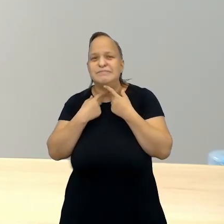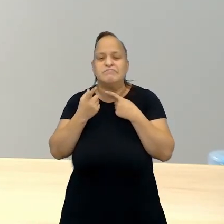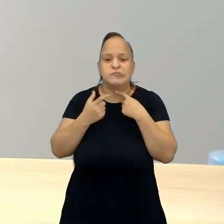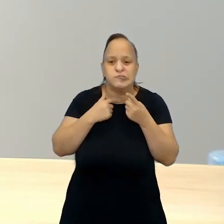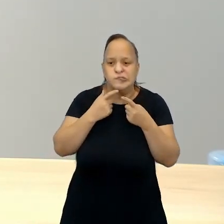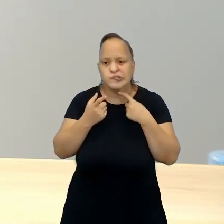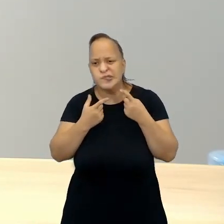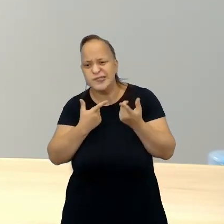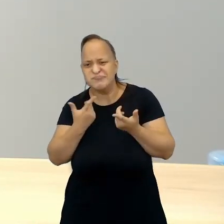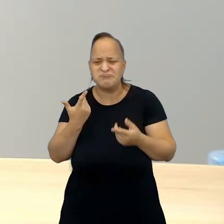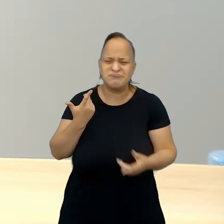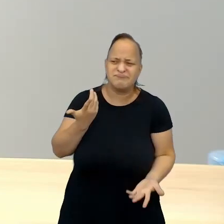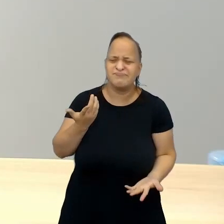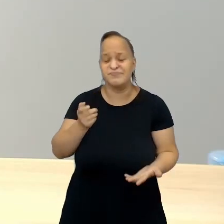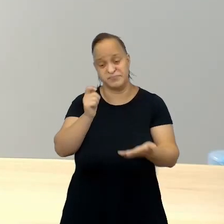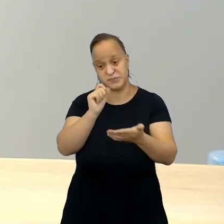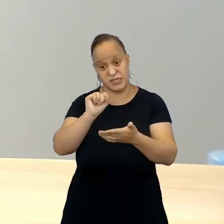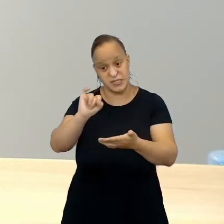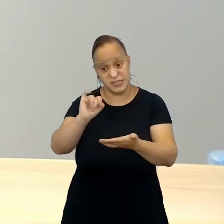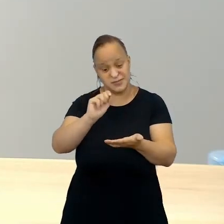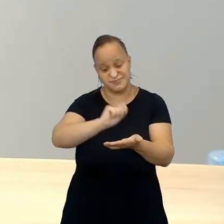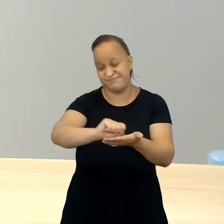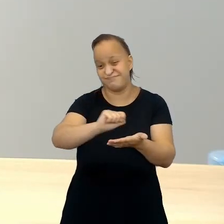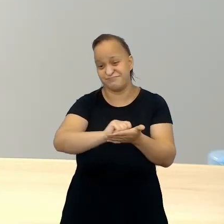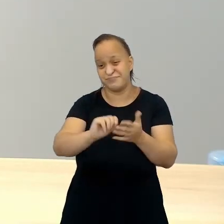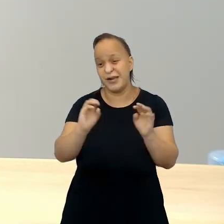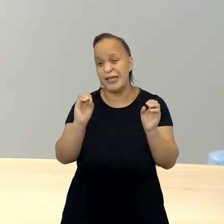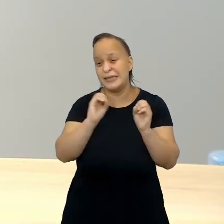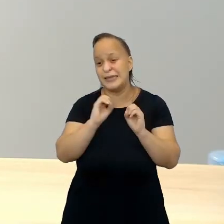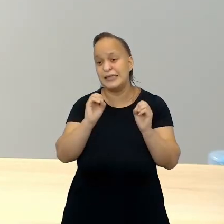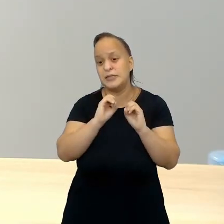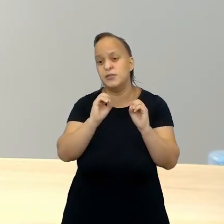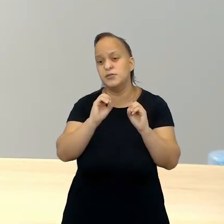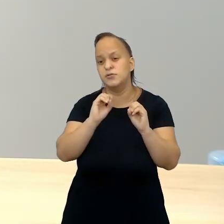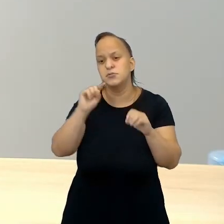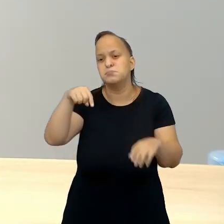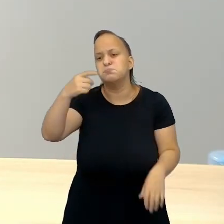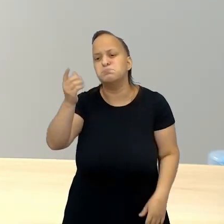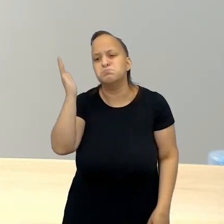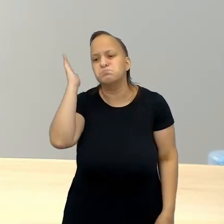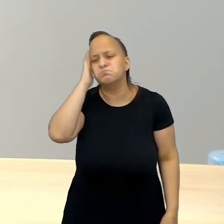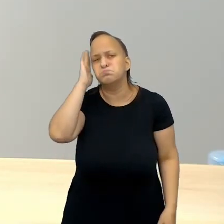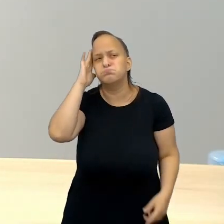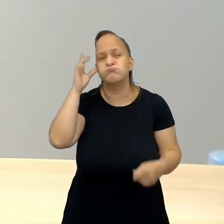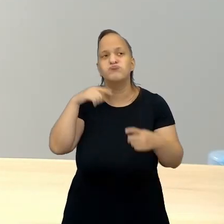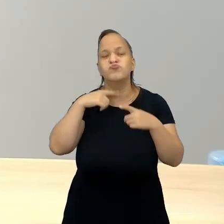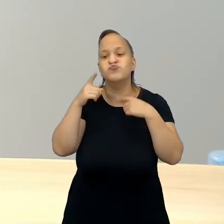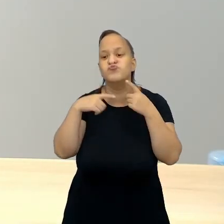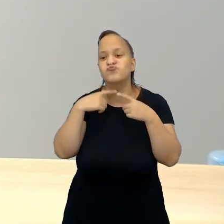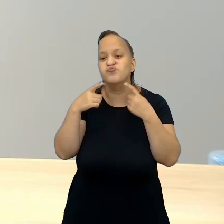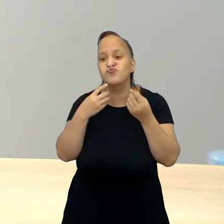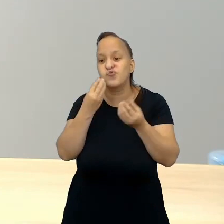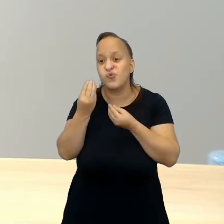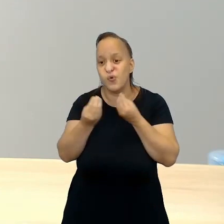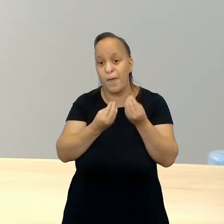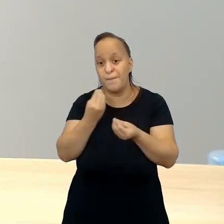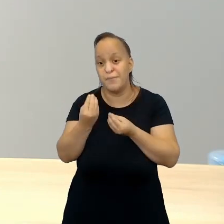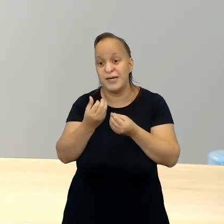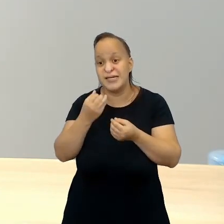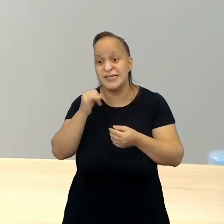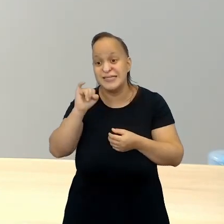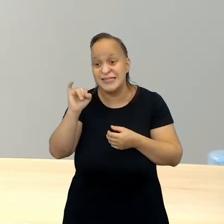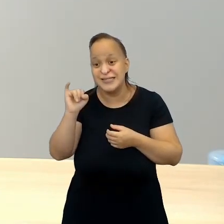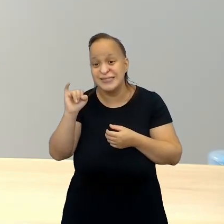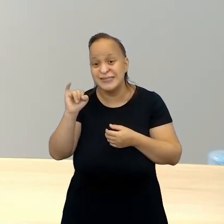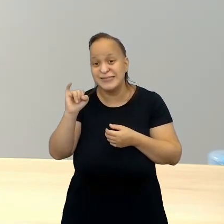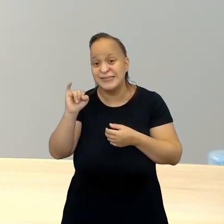né? Se ele não anota, depois ele só vai conseguir saber que ele estava com essa dúvida a hora que ela vier de